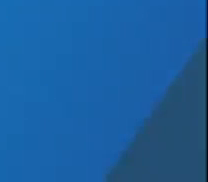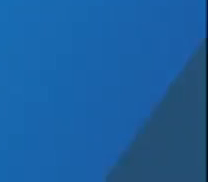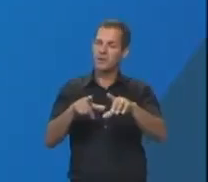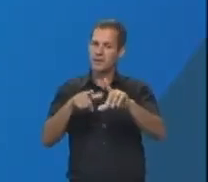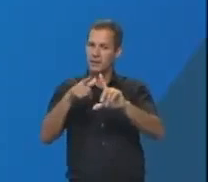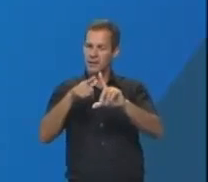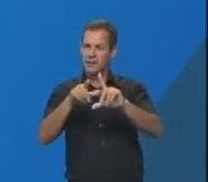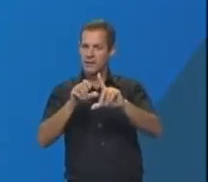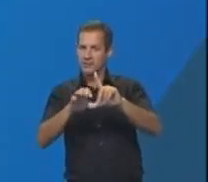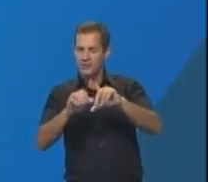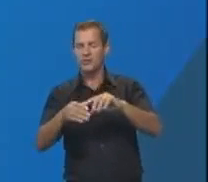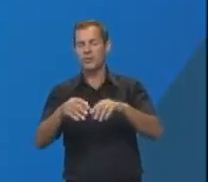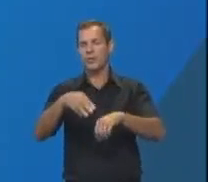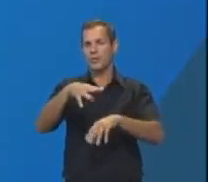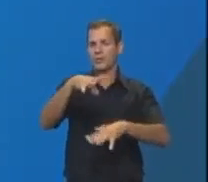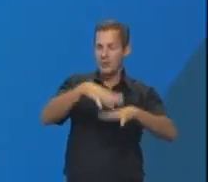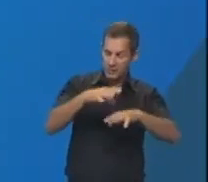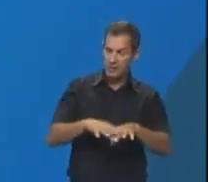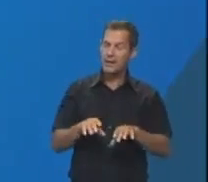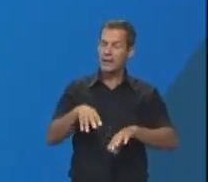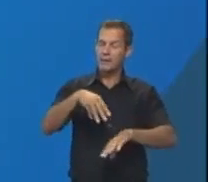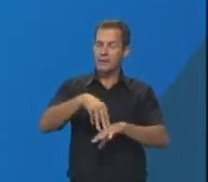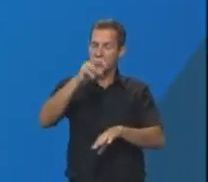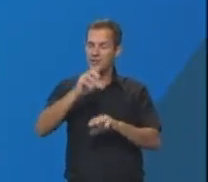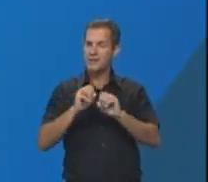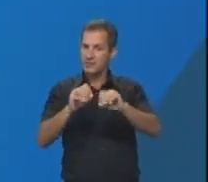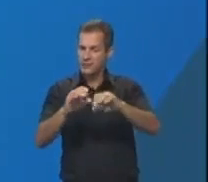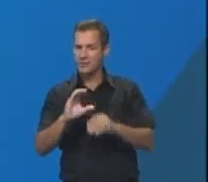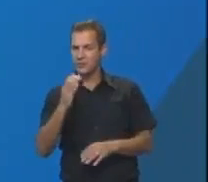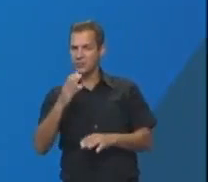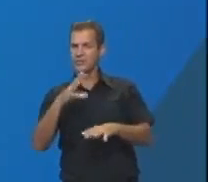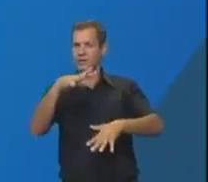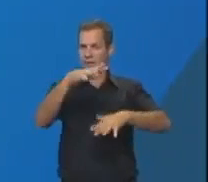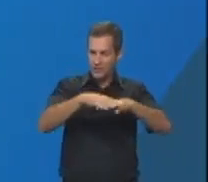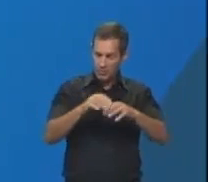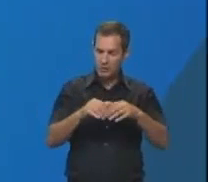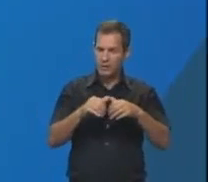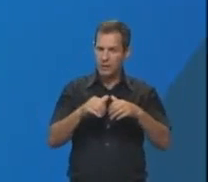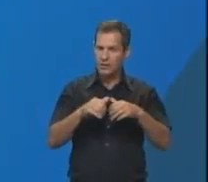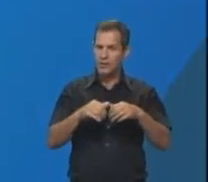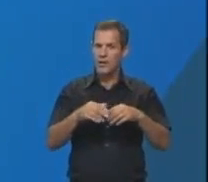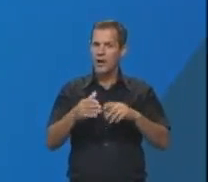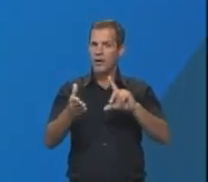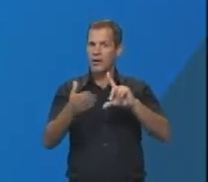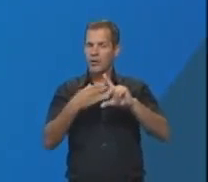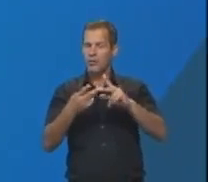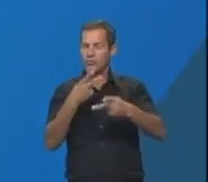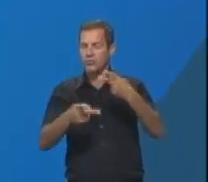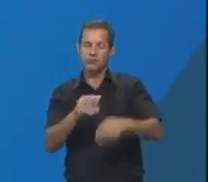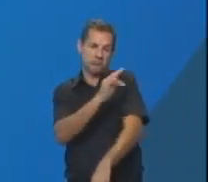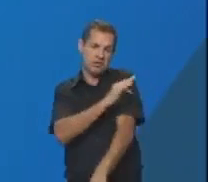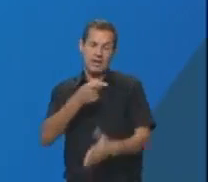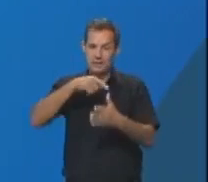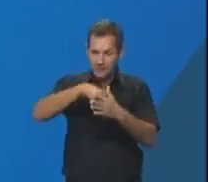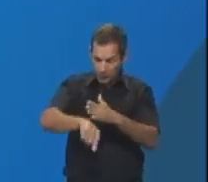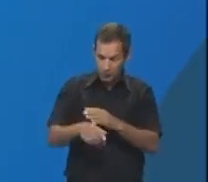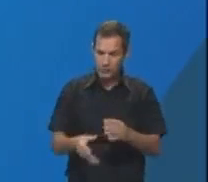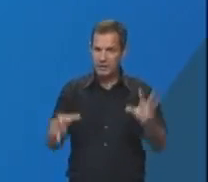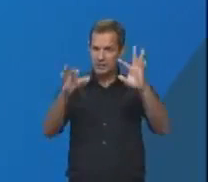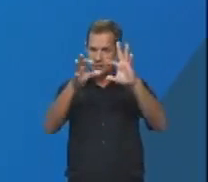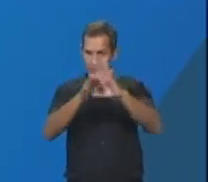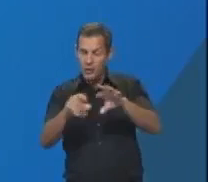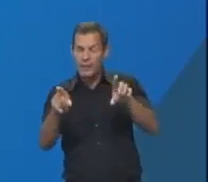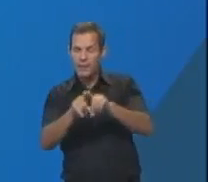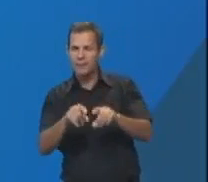Matemática, doutoranda e mestra em Ensino de Ciências e Educação Matemática. Hoje nós falaremos sobre técnicas avançadas de